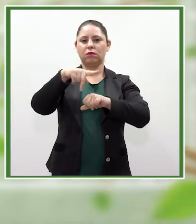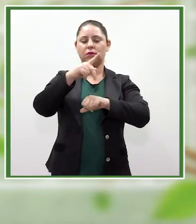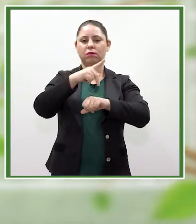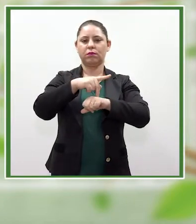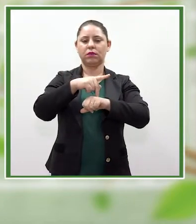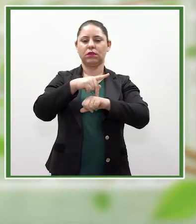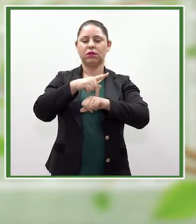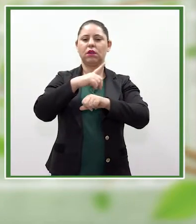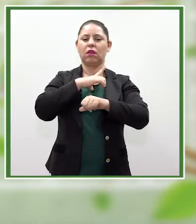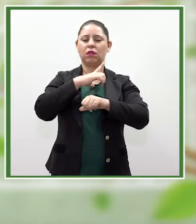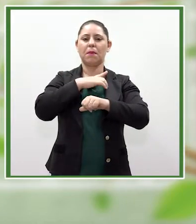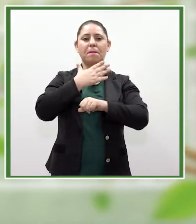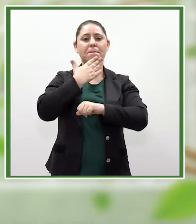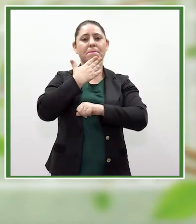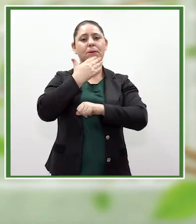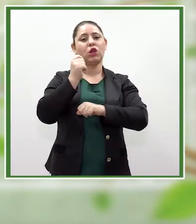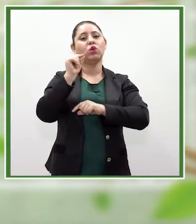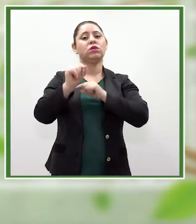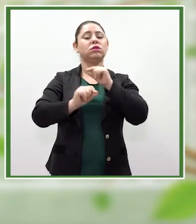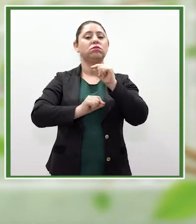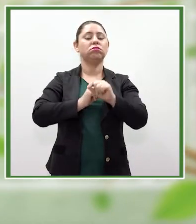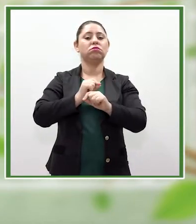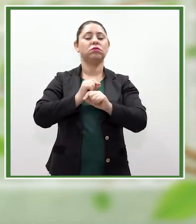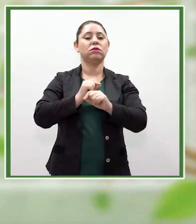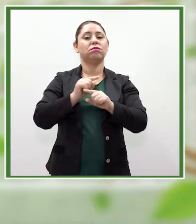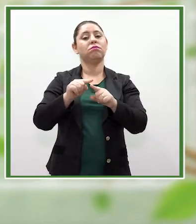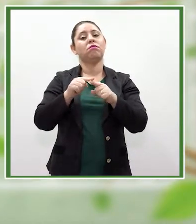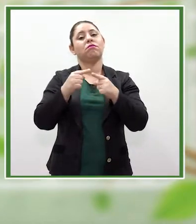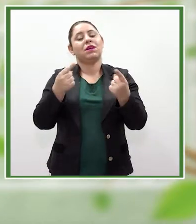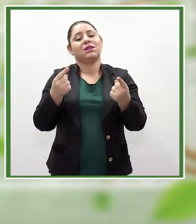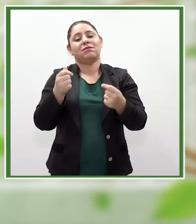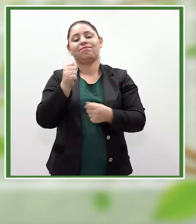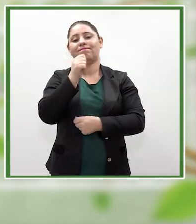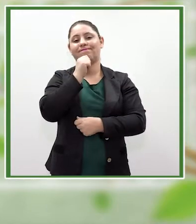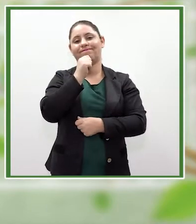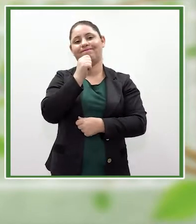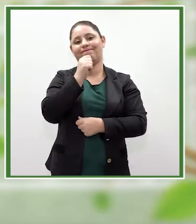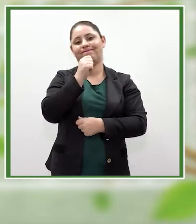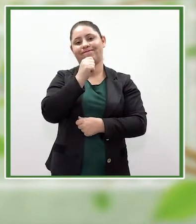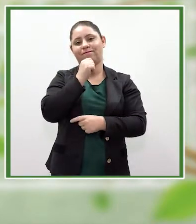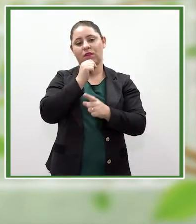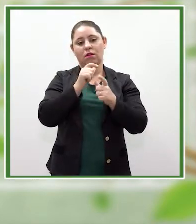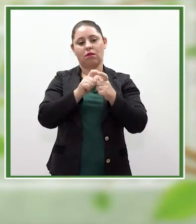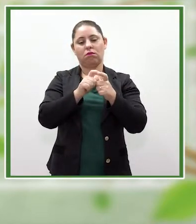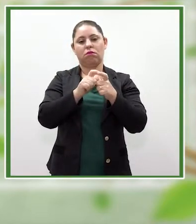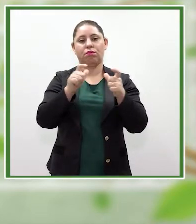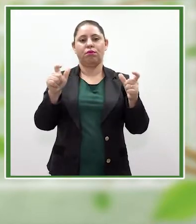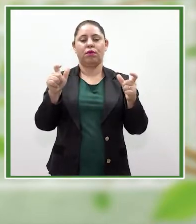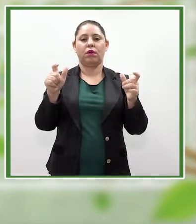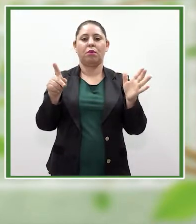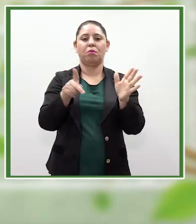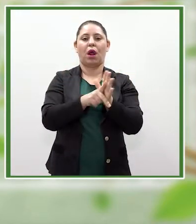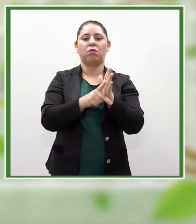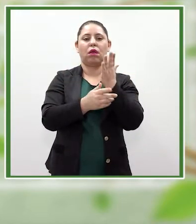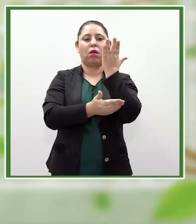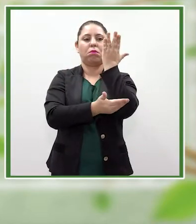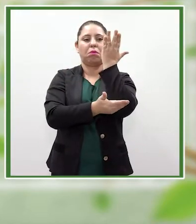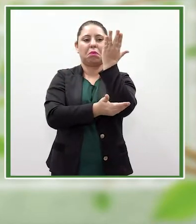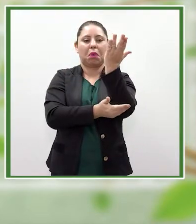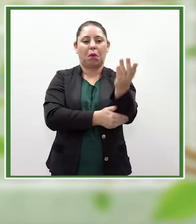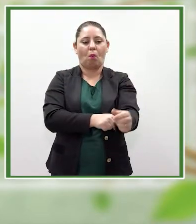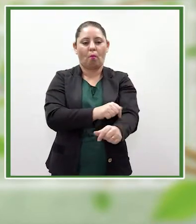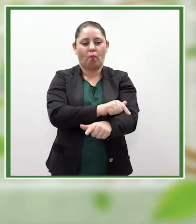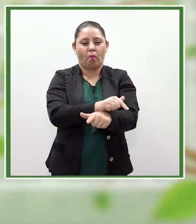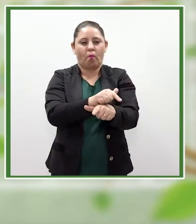condição muito mais favorável do ponto de vista do mercado global e do ponto de vista da própria reputação